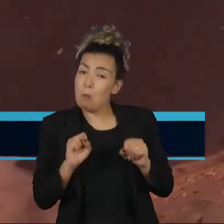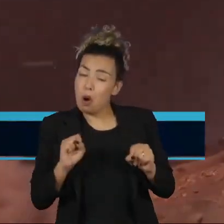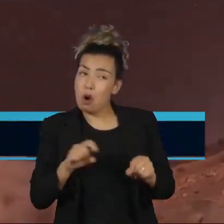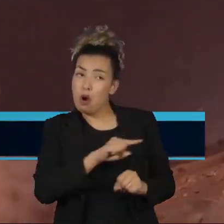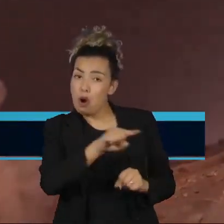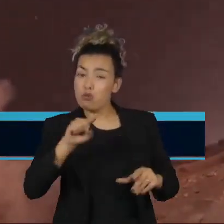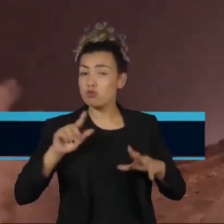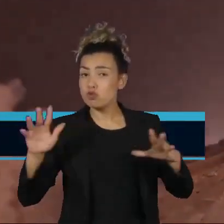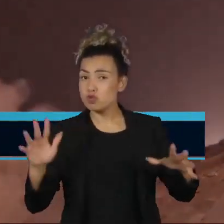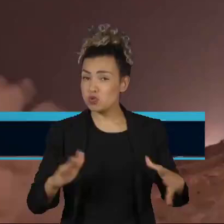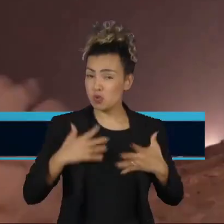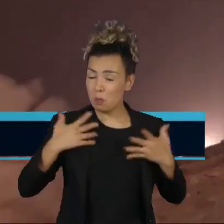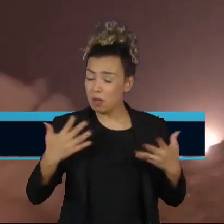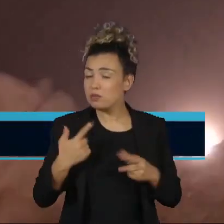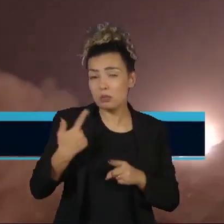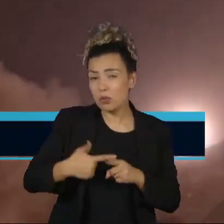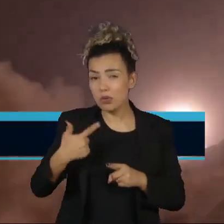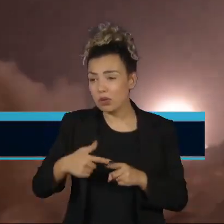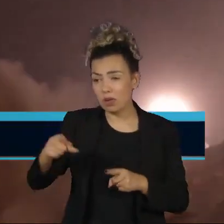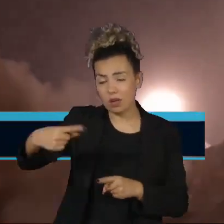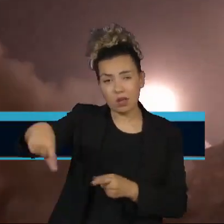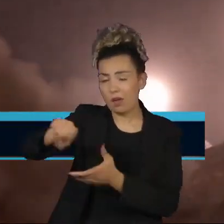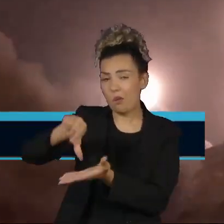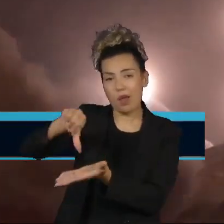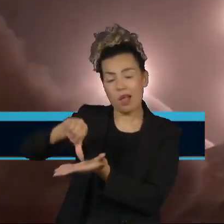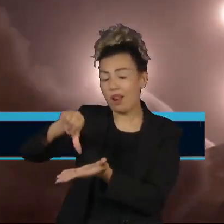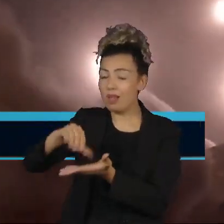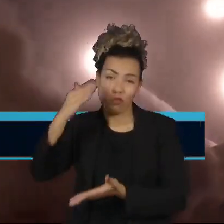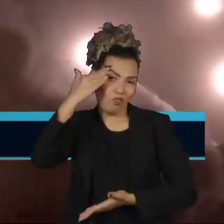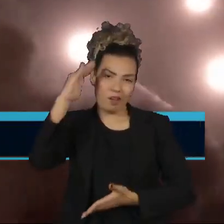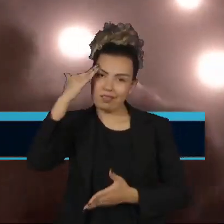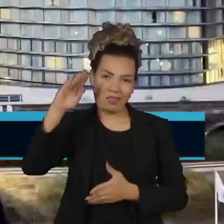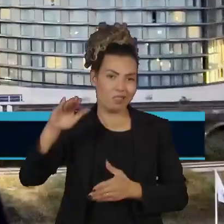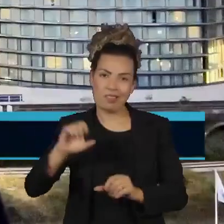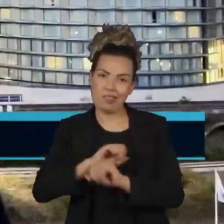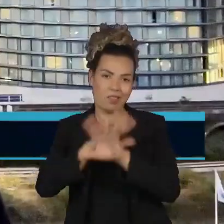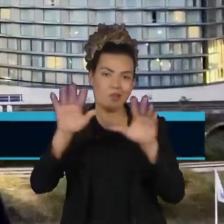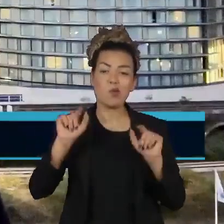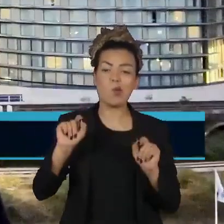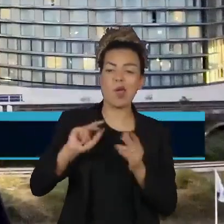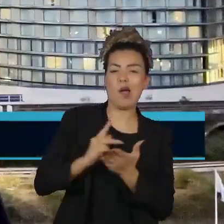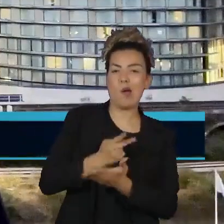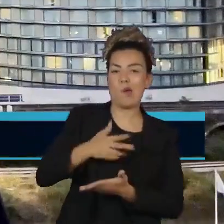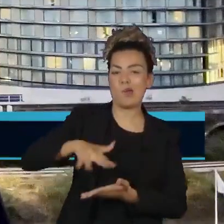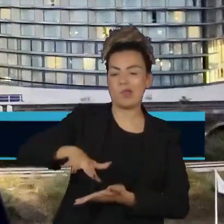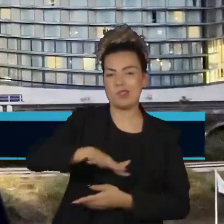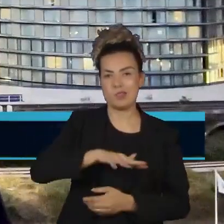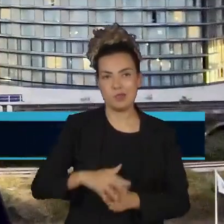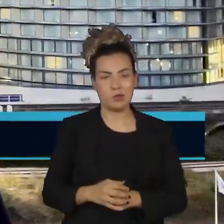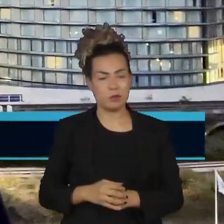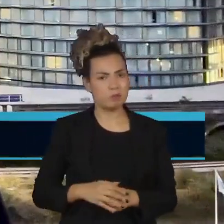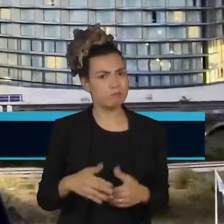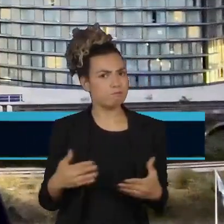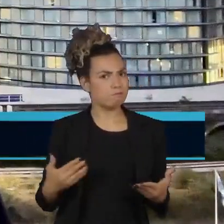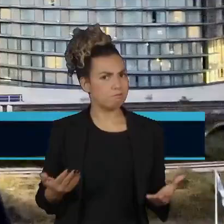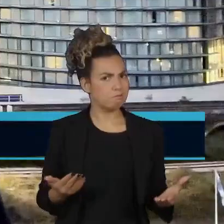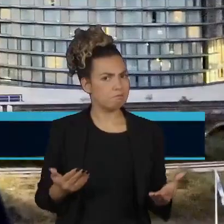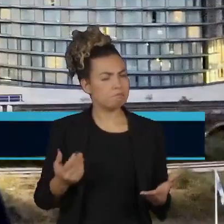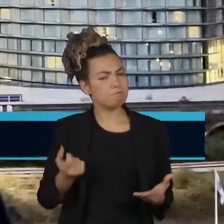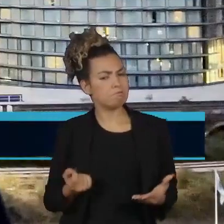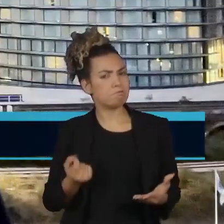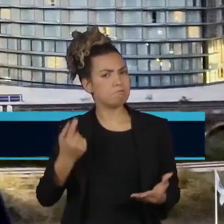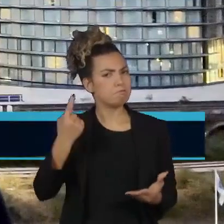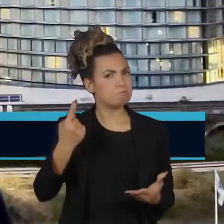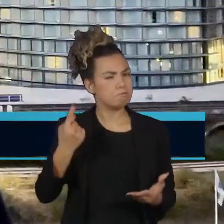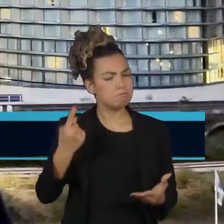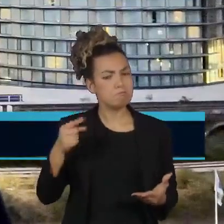os iranianos vão demorar para entender o que está acontecendo. O próprio fato de que um telefonema entre os dois líderes tenha